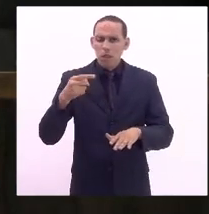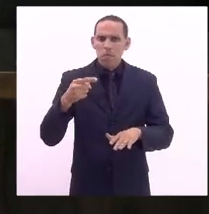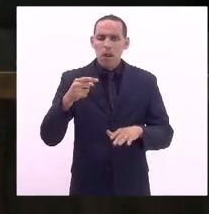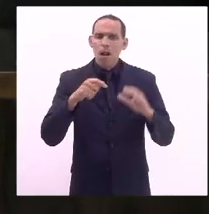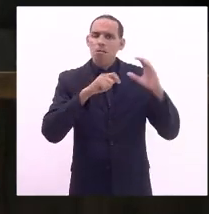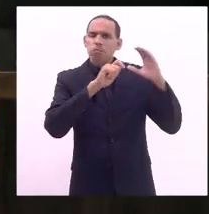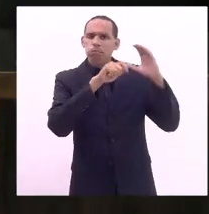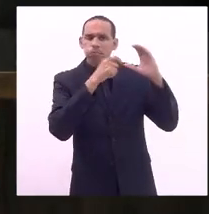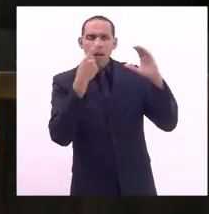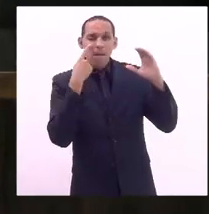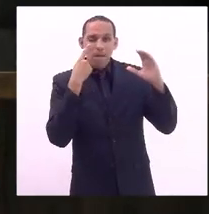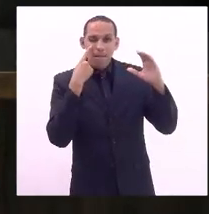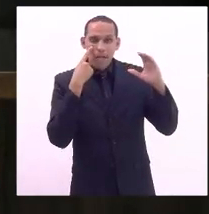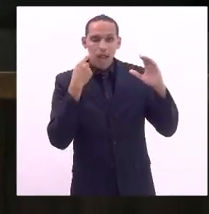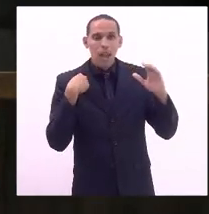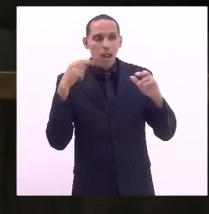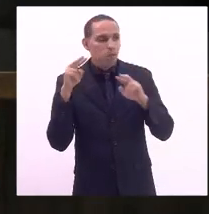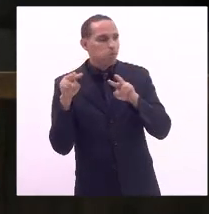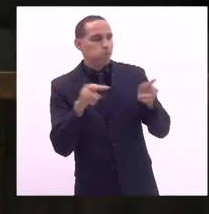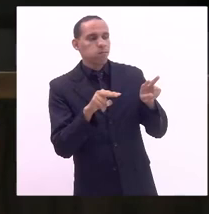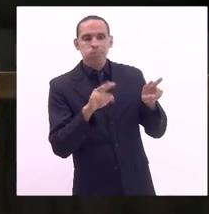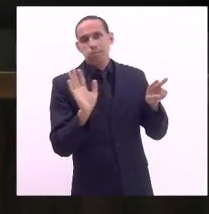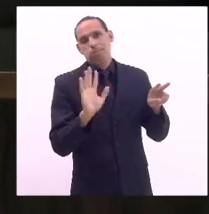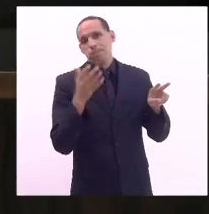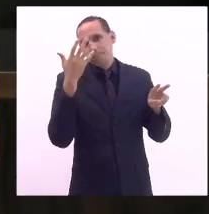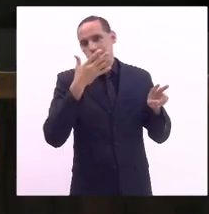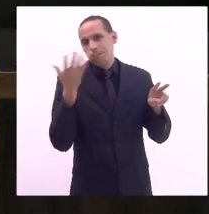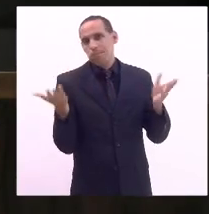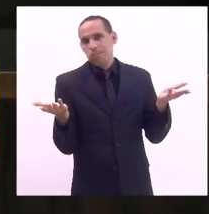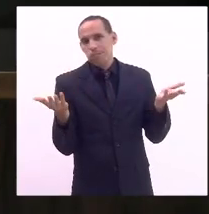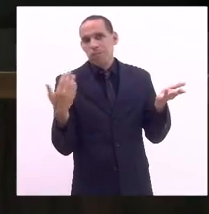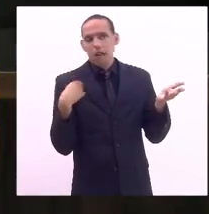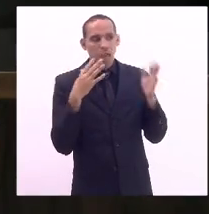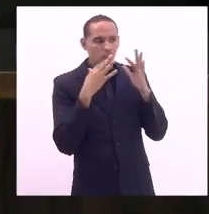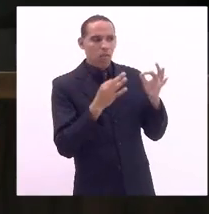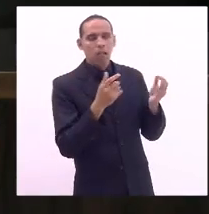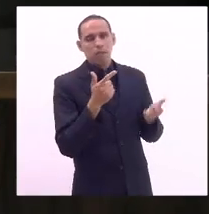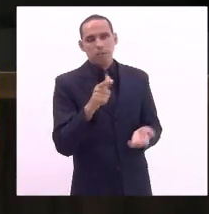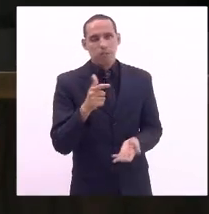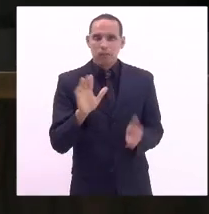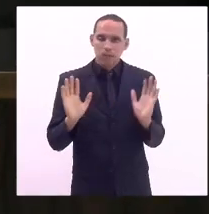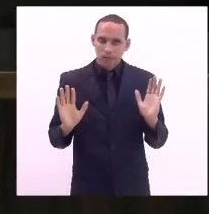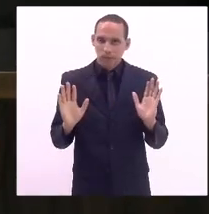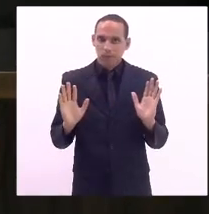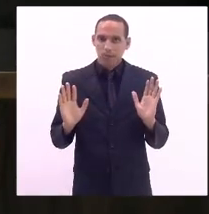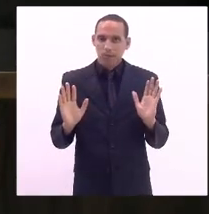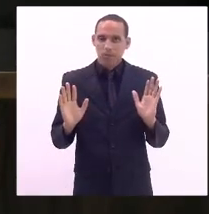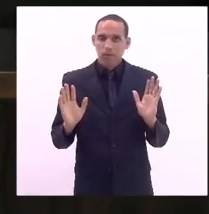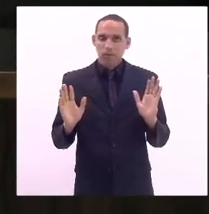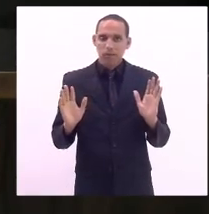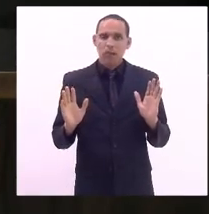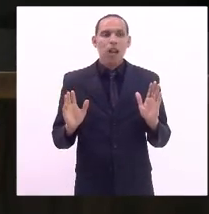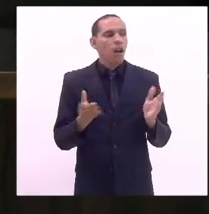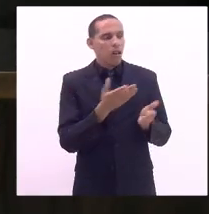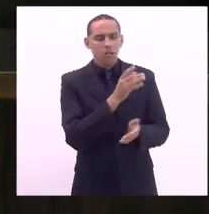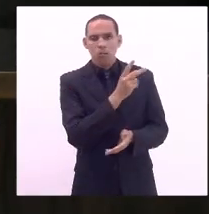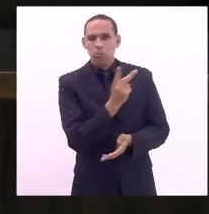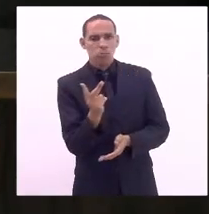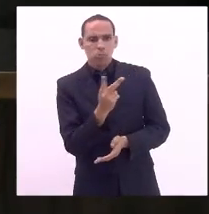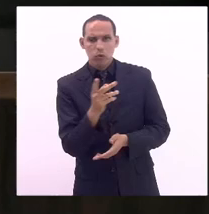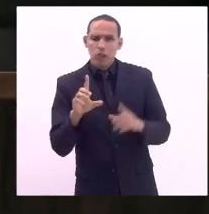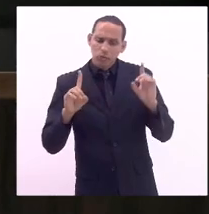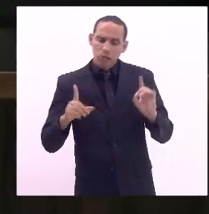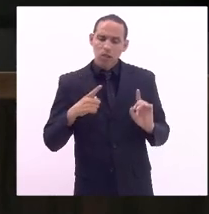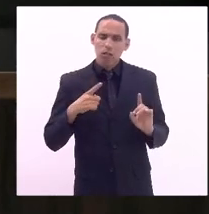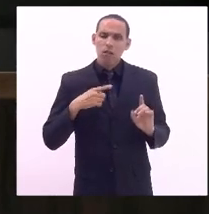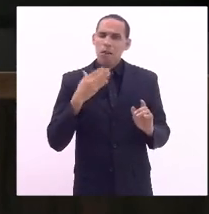filmagem, Felipe. Eu não estava olhando com atenção. Tá? Então, tem o direito dos dois de solicitar. Eu acho